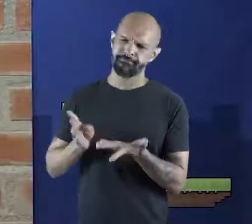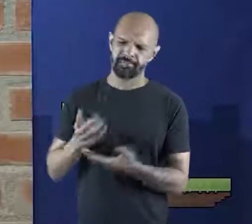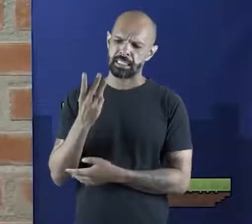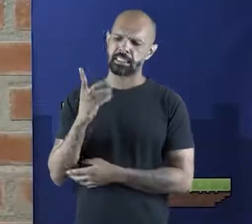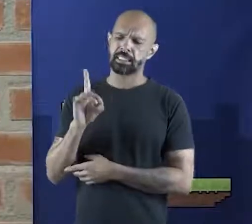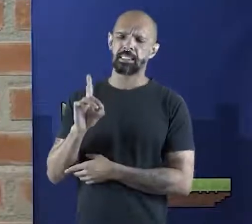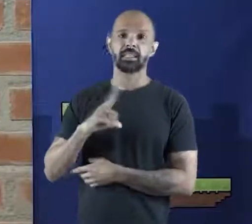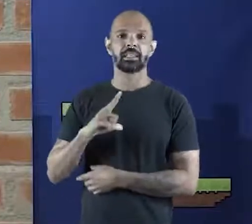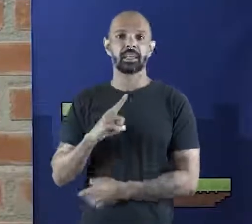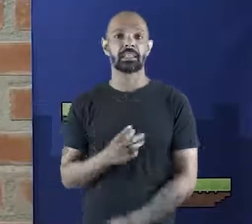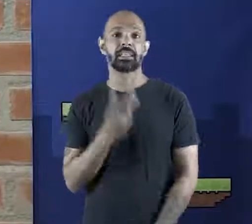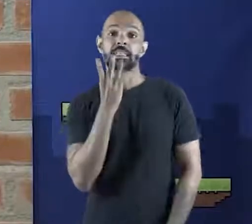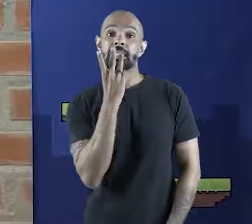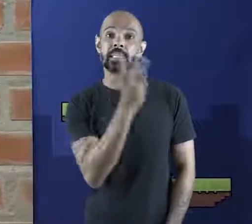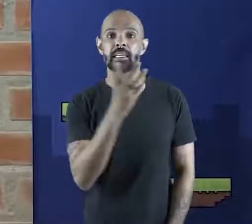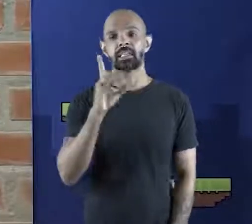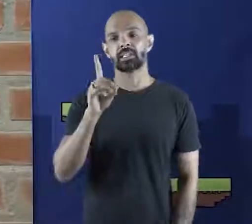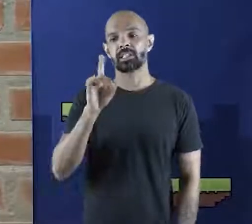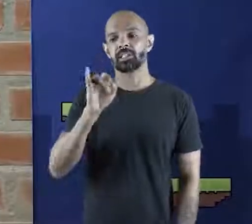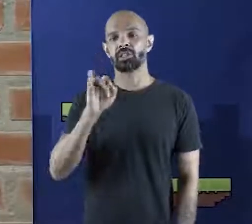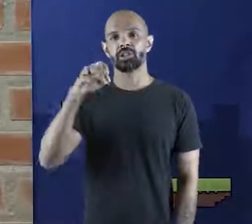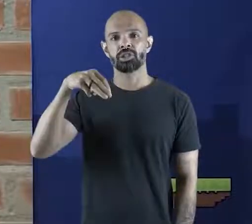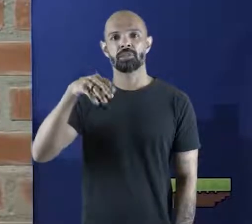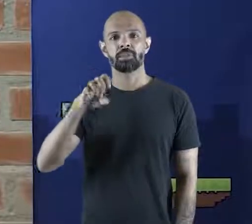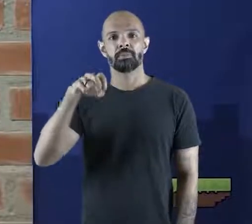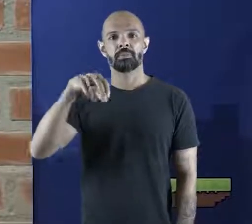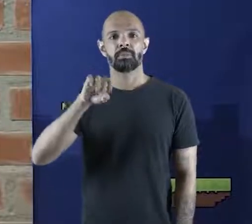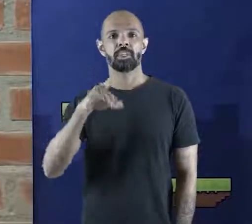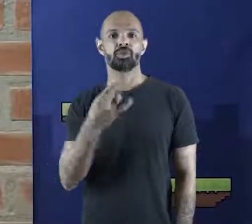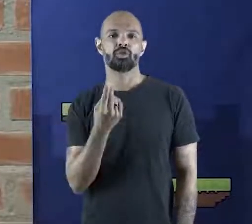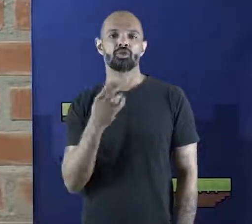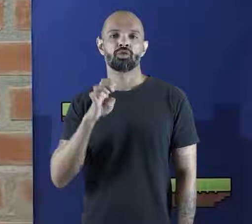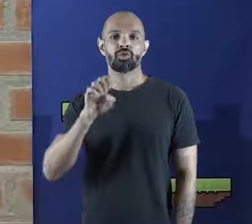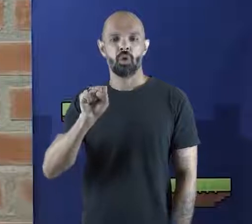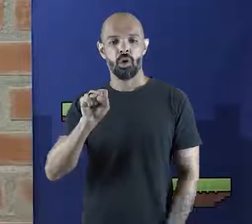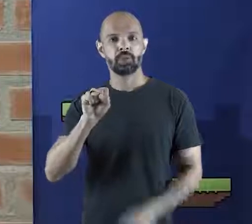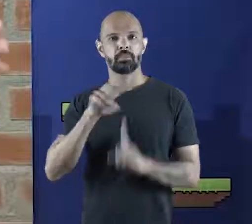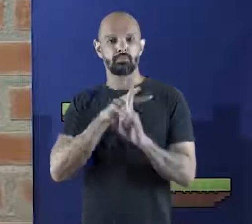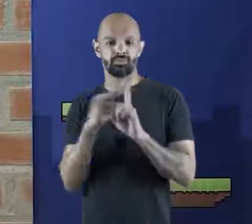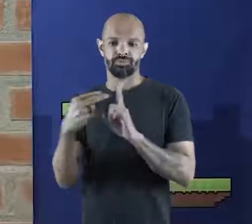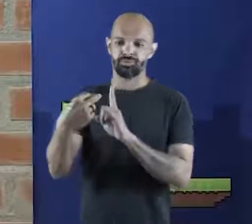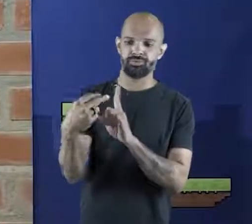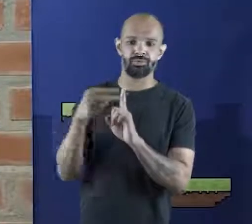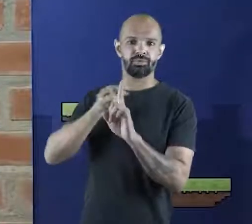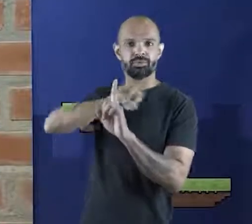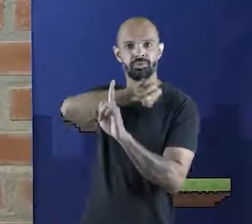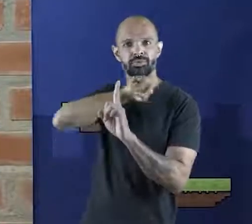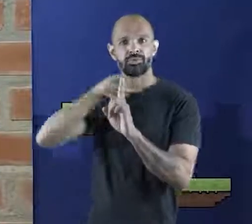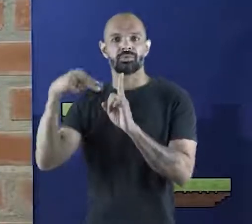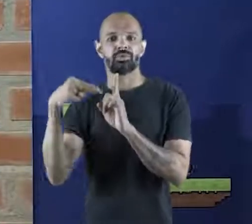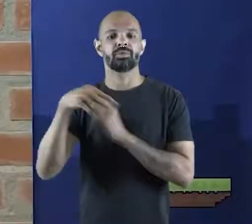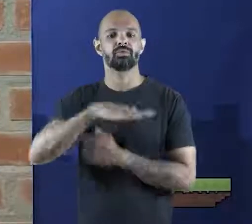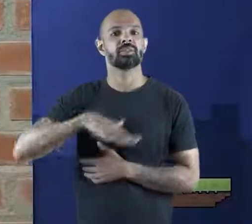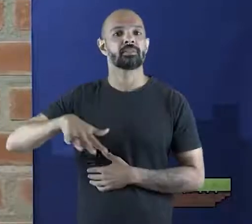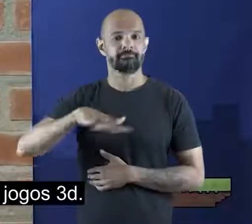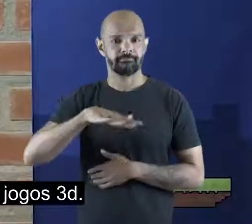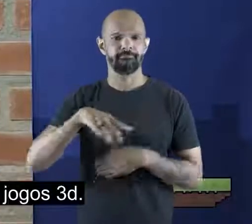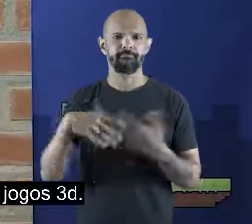tudo. Ele trabalha com 3 dimensões. Ele já tem uma visão tridimensional do